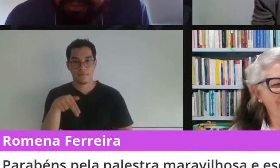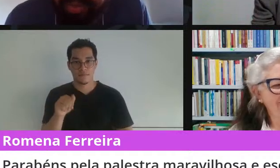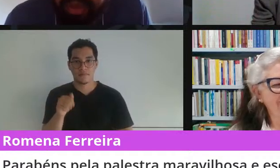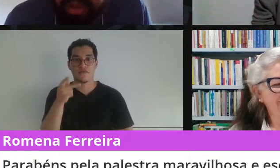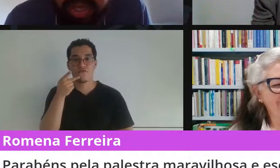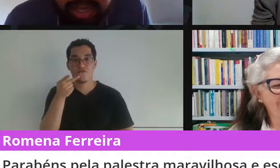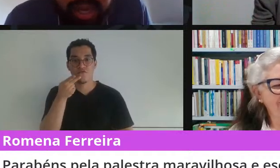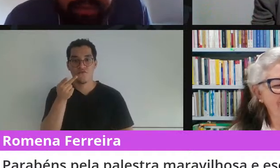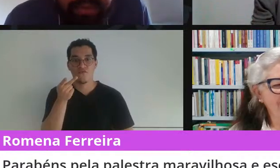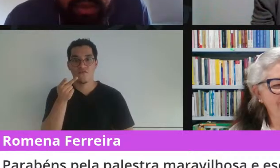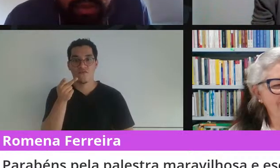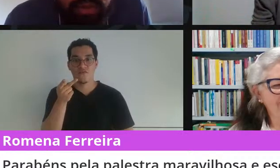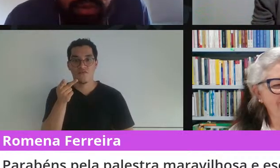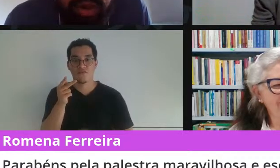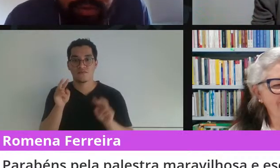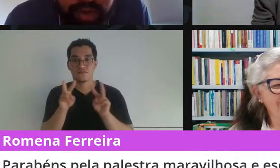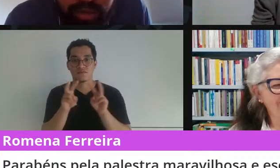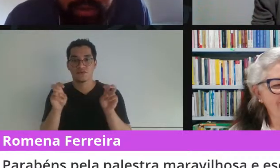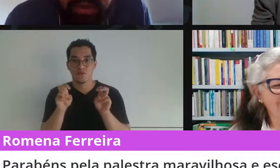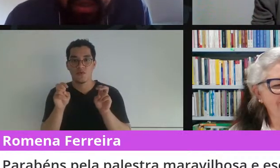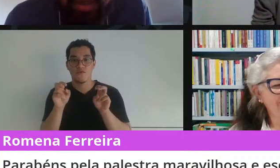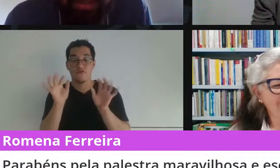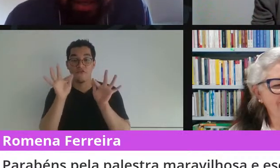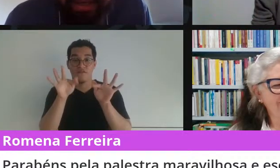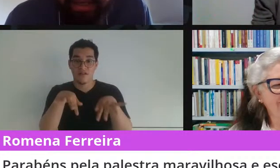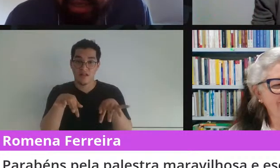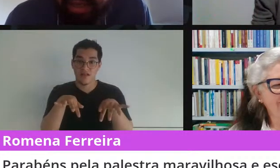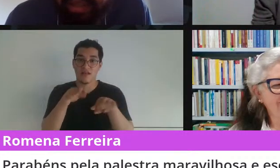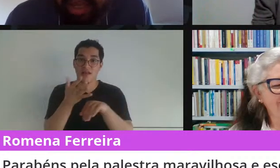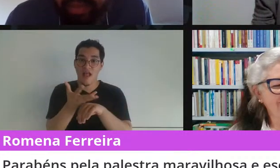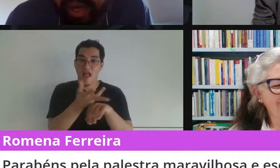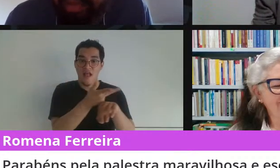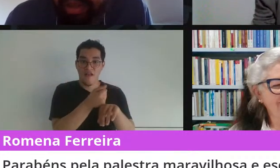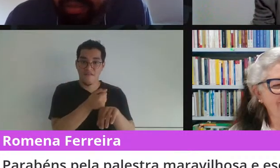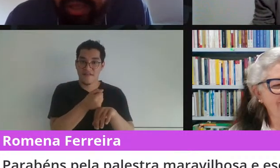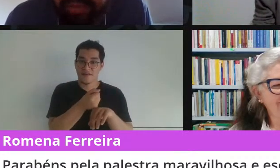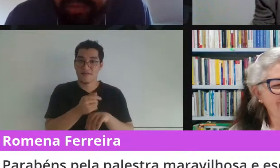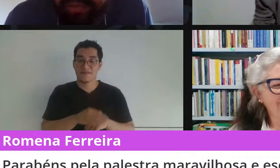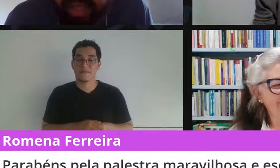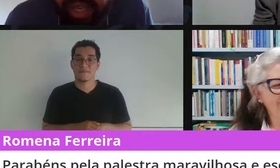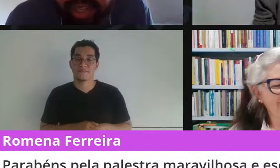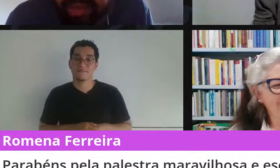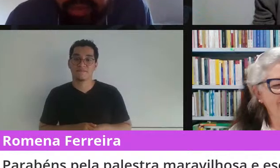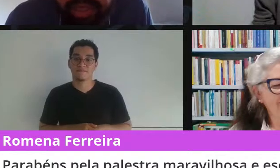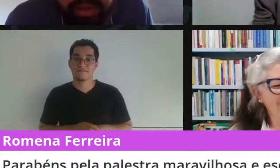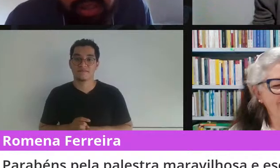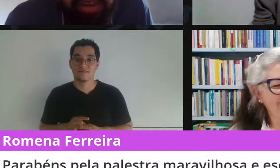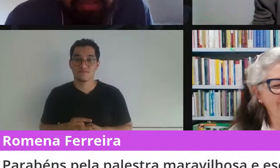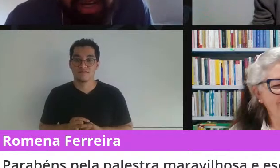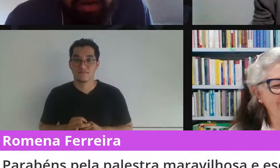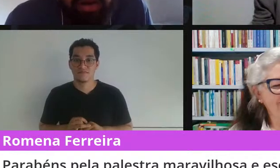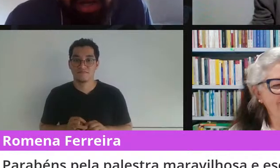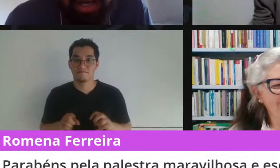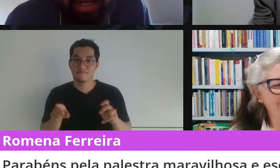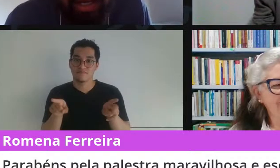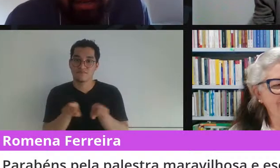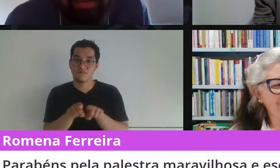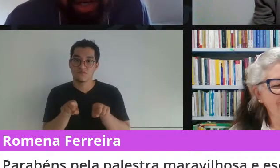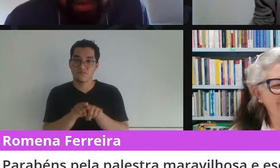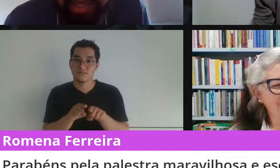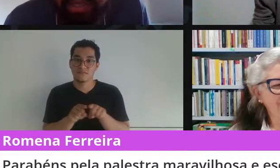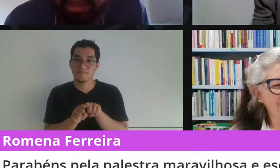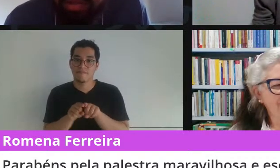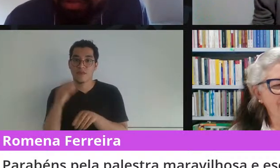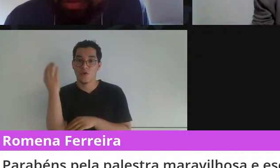o encerramento do evento, né, e em breve também, né, nesse momento, a gente já vai colocar